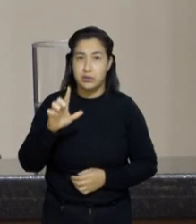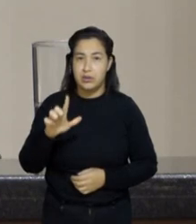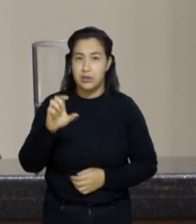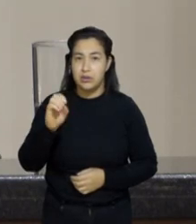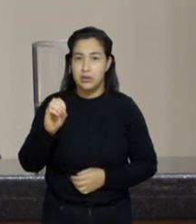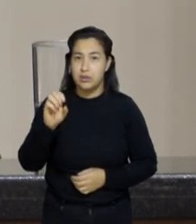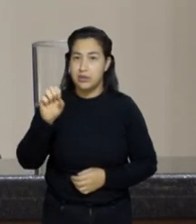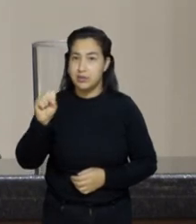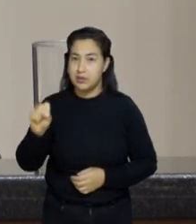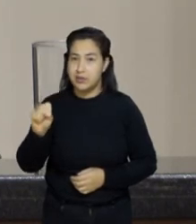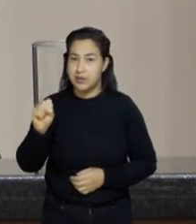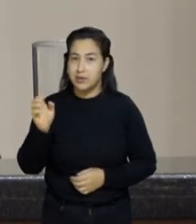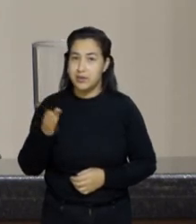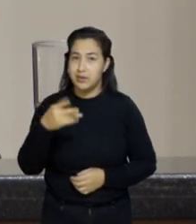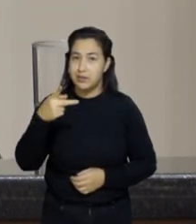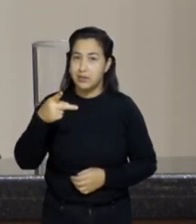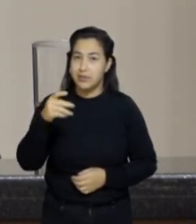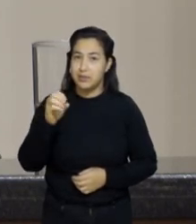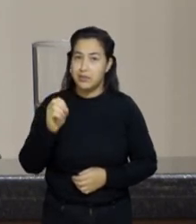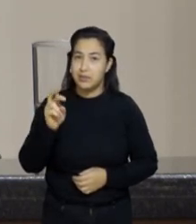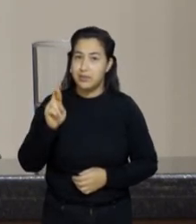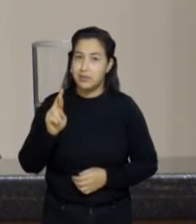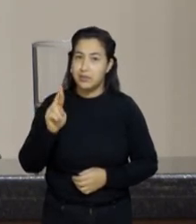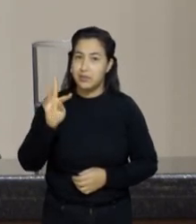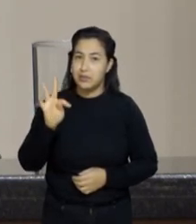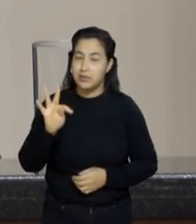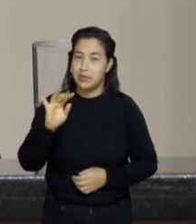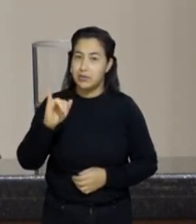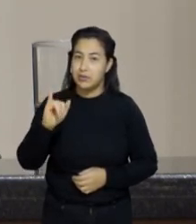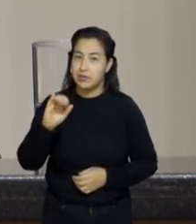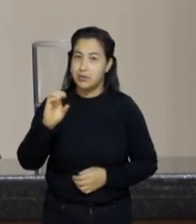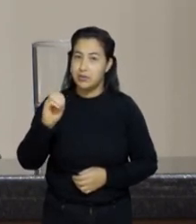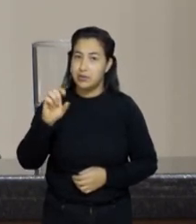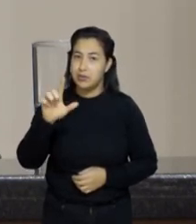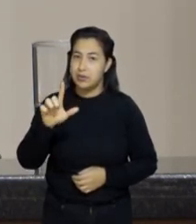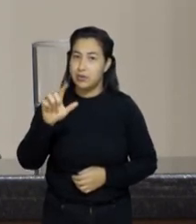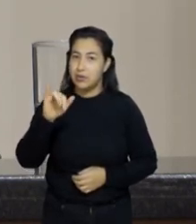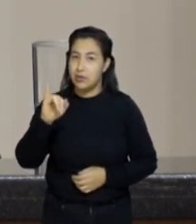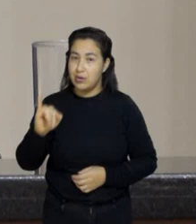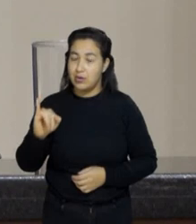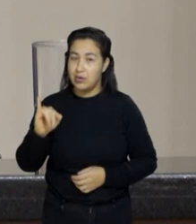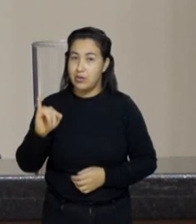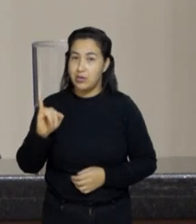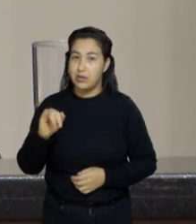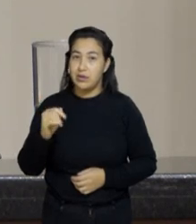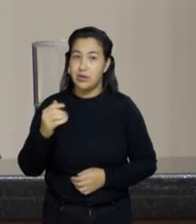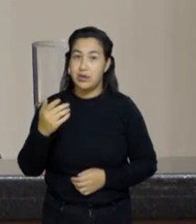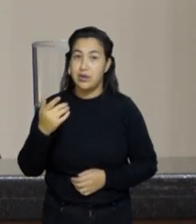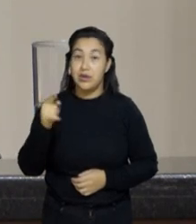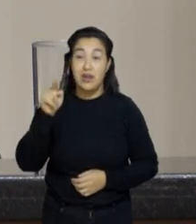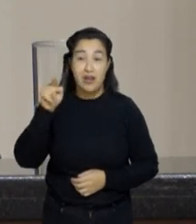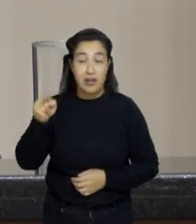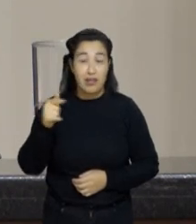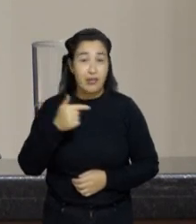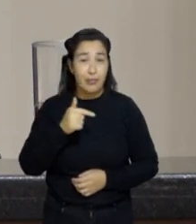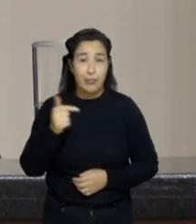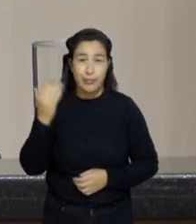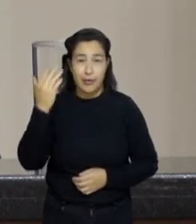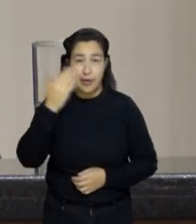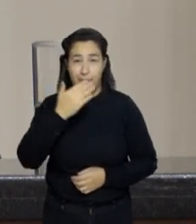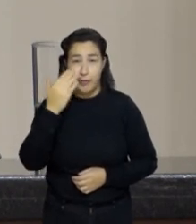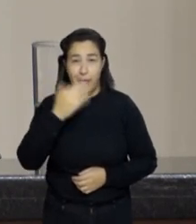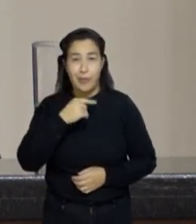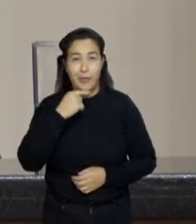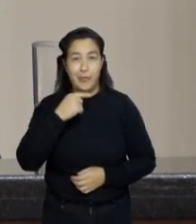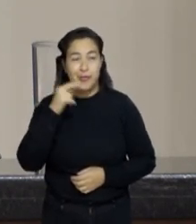O Celso Portioli não teve a visão que tem o Napoleão aí como líder,